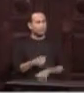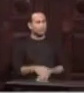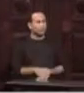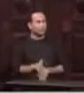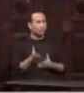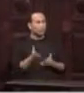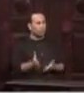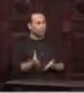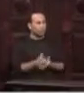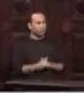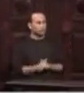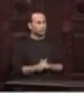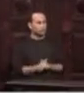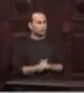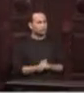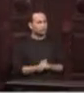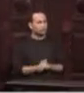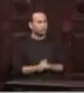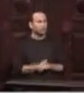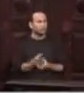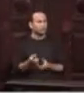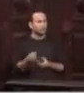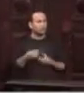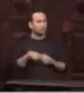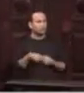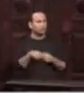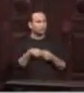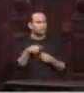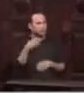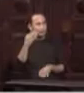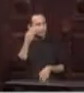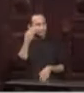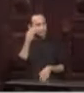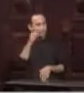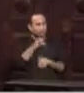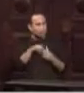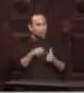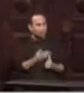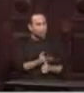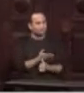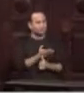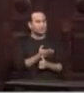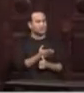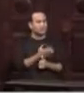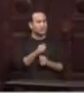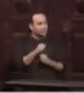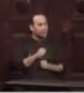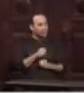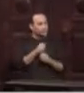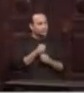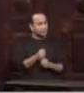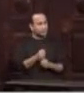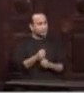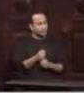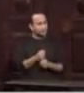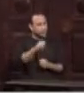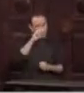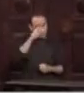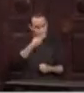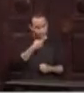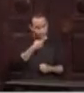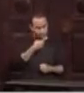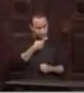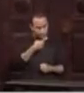que estão concessionárias tentando devolver, para que nessas renovações nós possamos incluir, sim, a obrigatoriedade